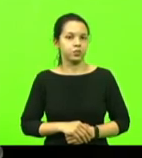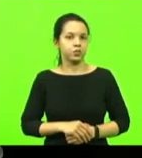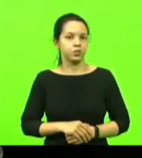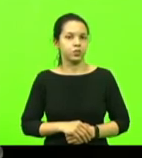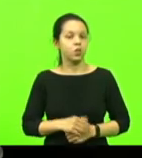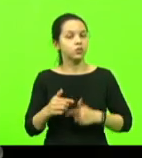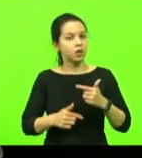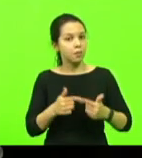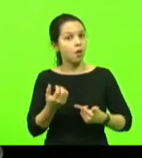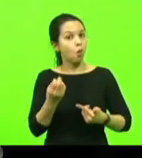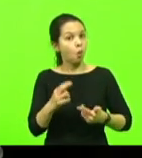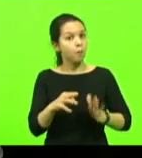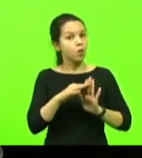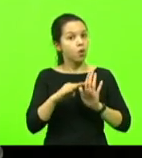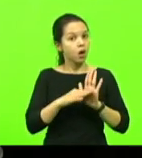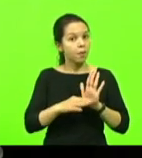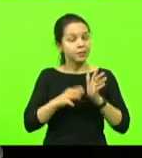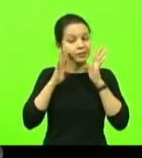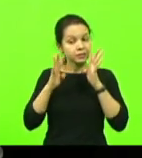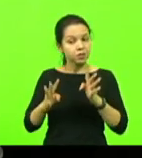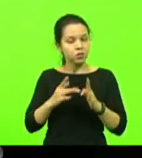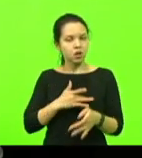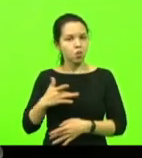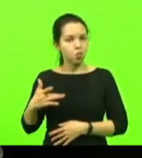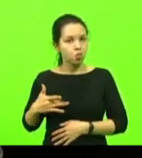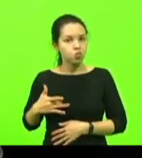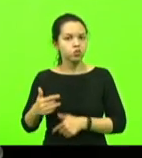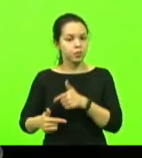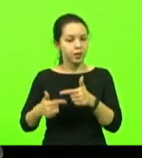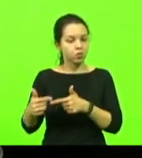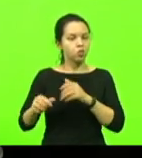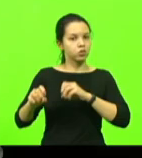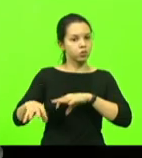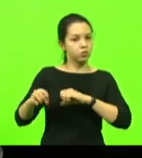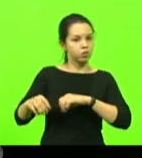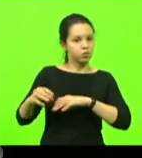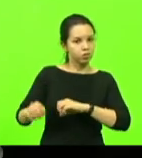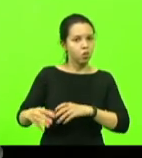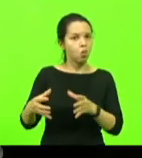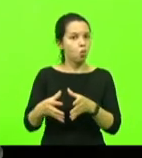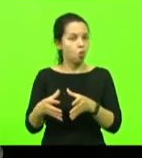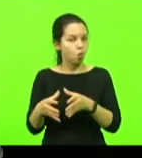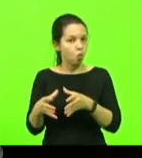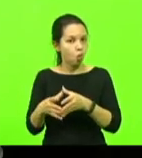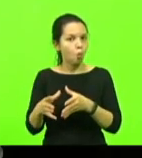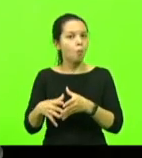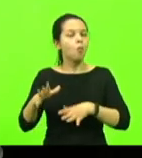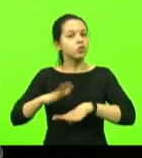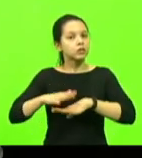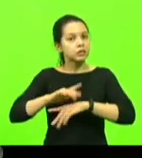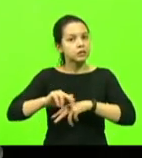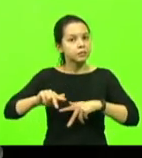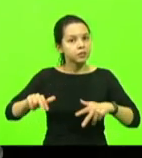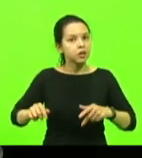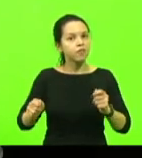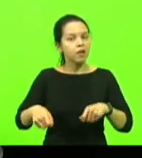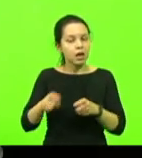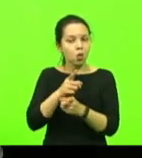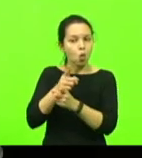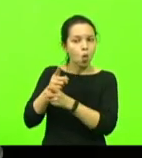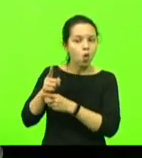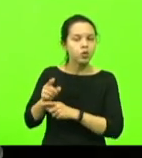de atenção à saúde dos trabalhadores de educação, com equipe multidisciplinar para identificar os sinais de